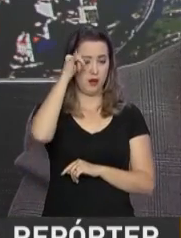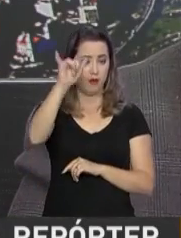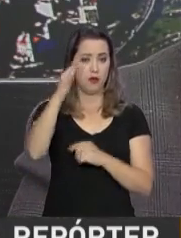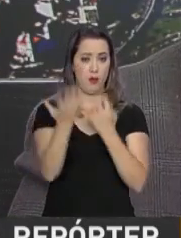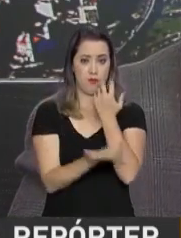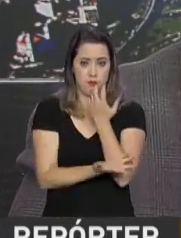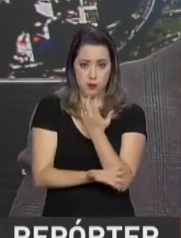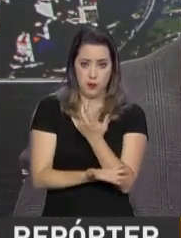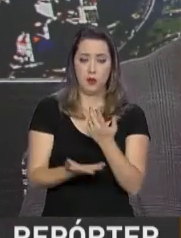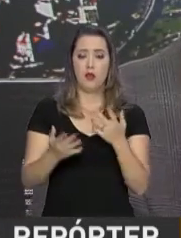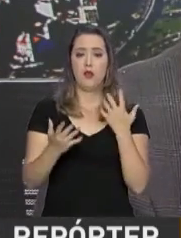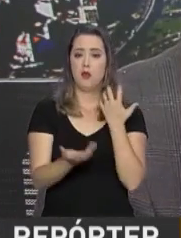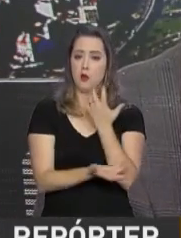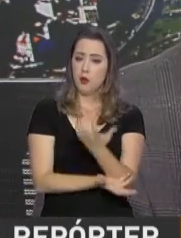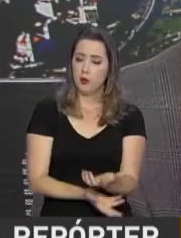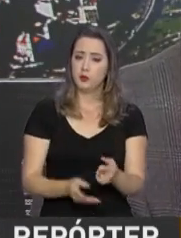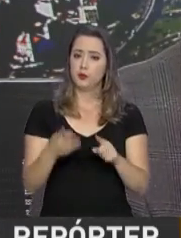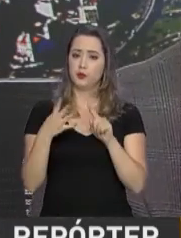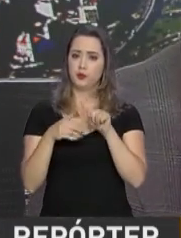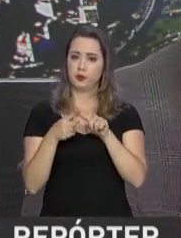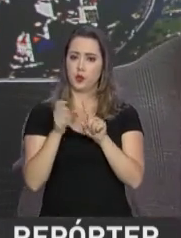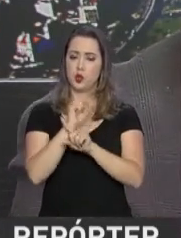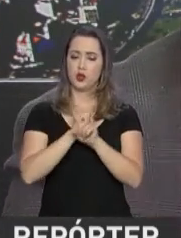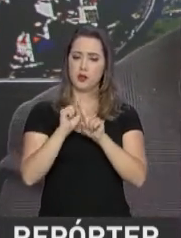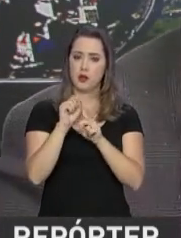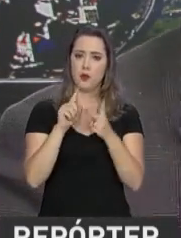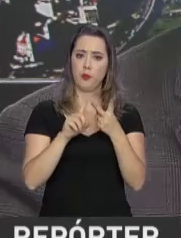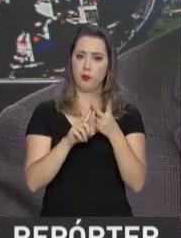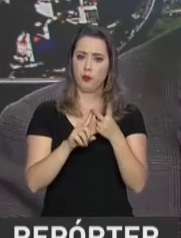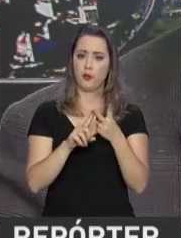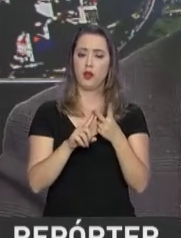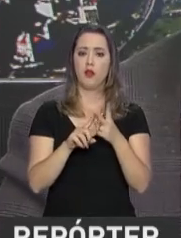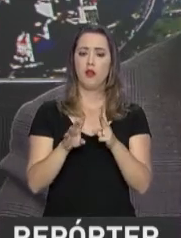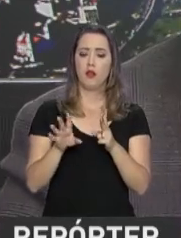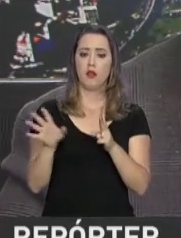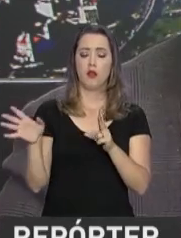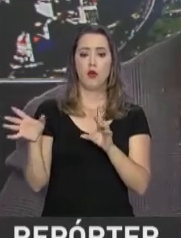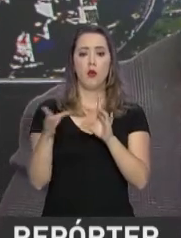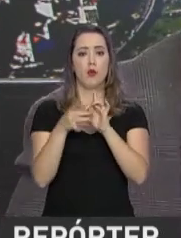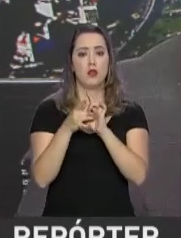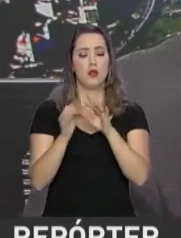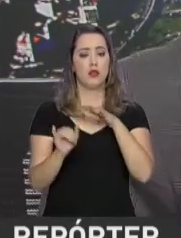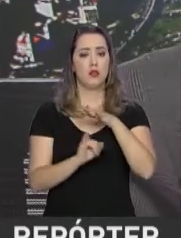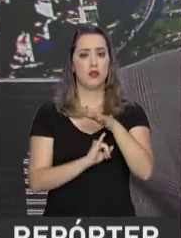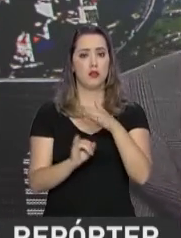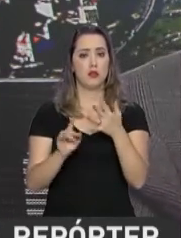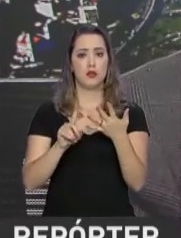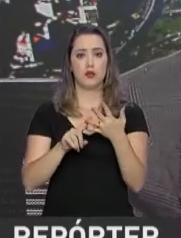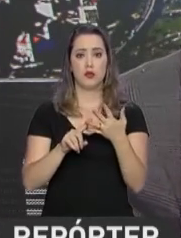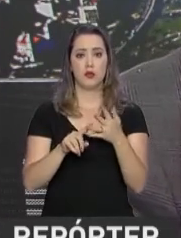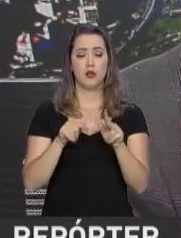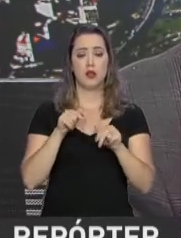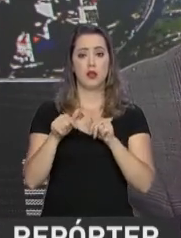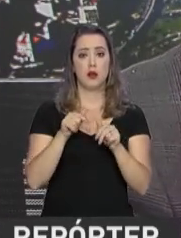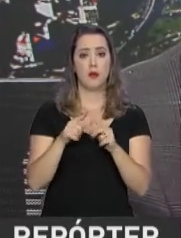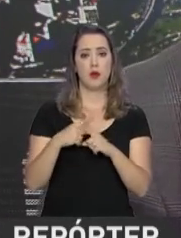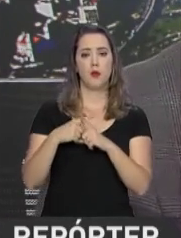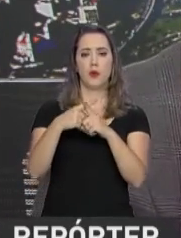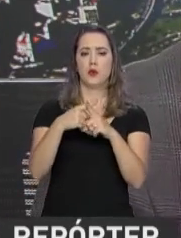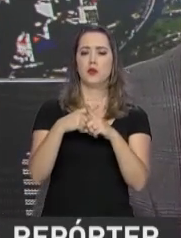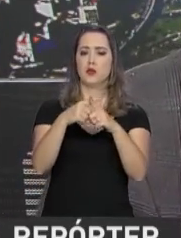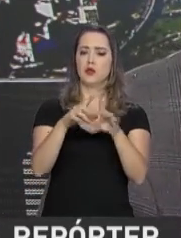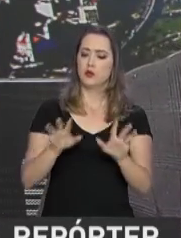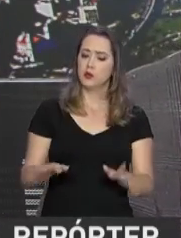desmatamento o da mobilização social da articulação institucional agenda positiva com ações afirmativas